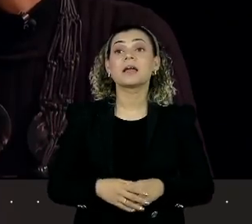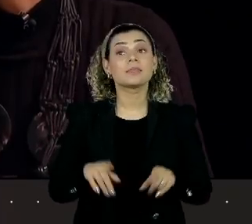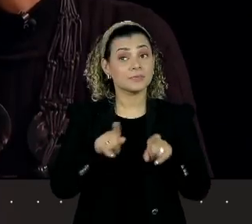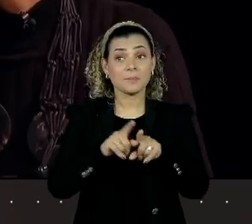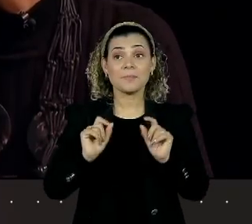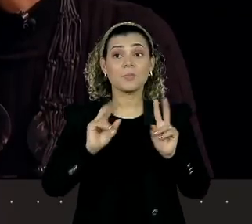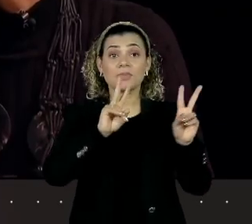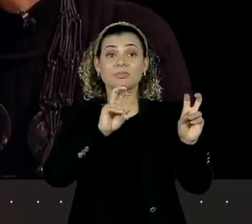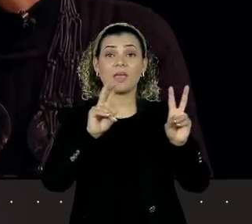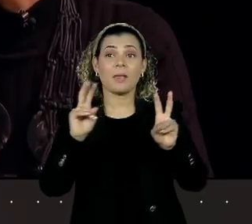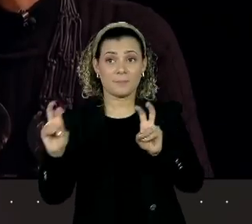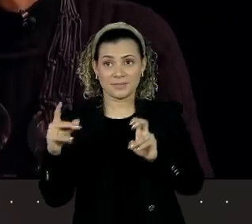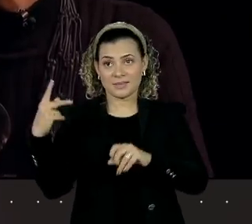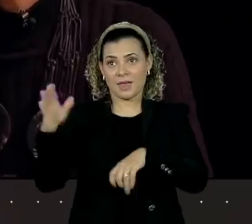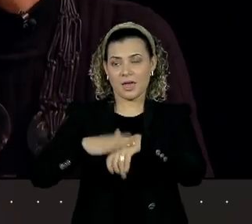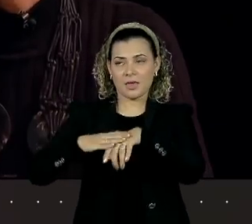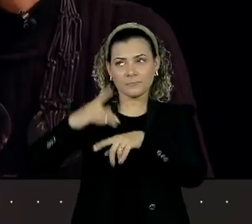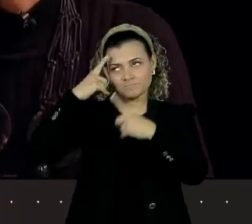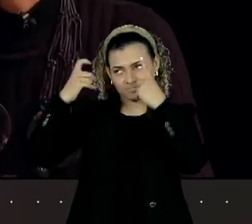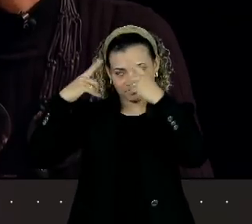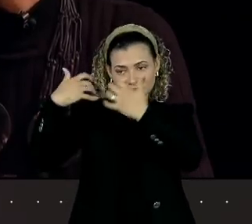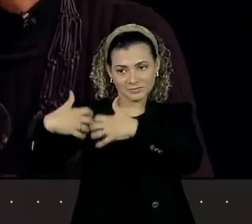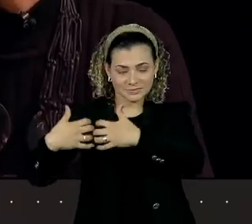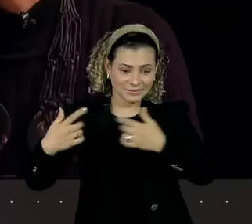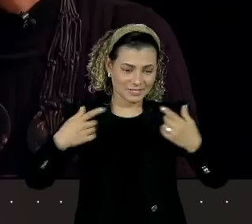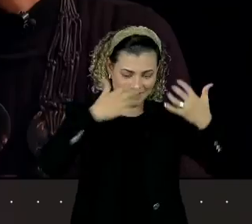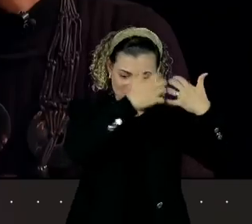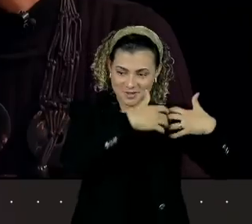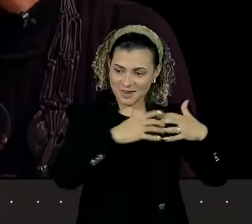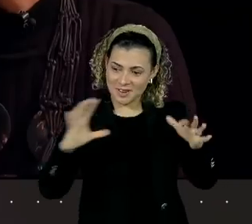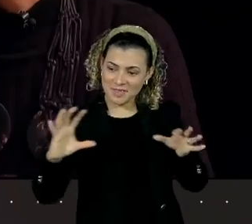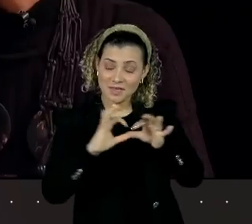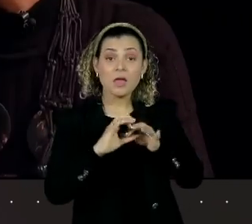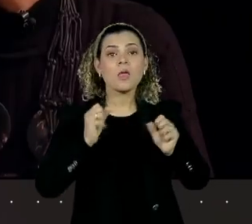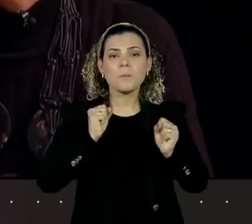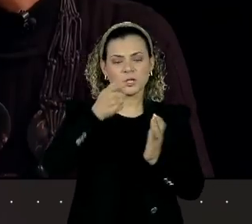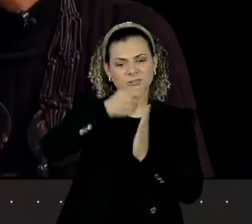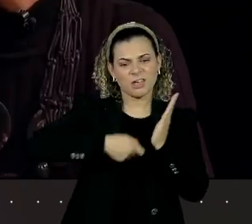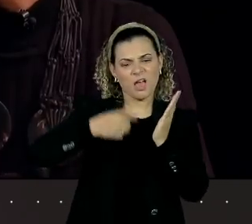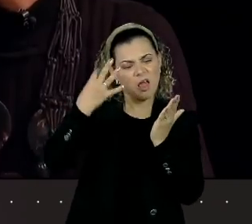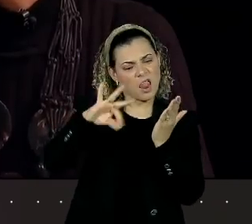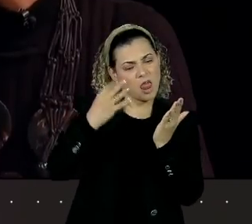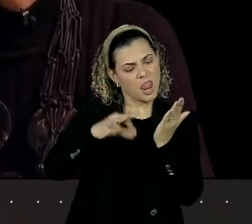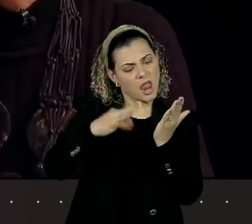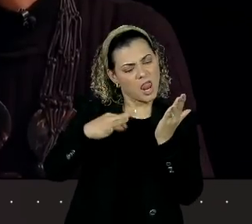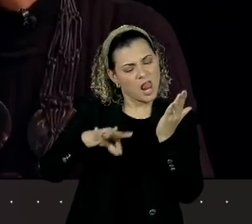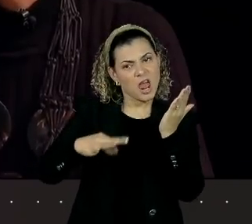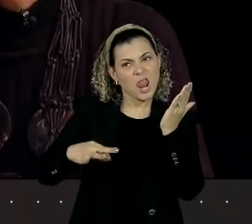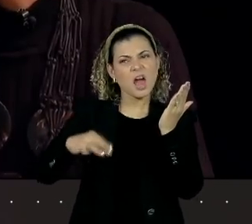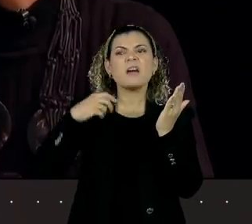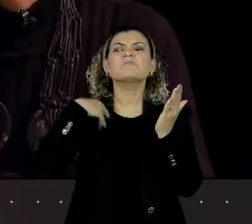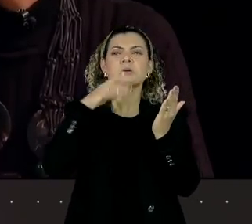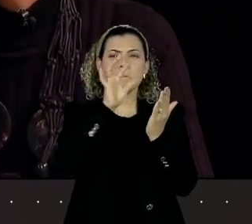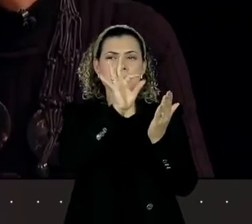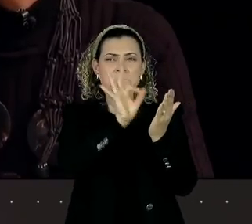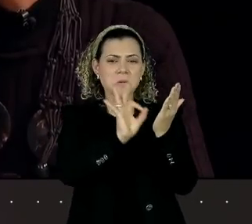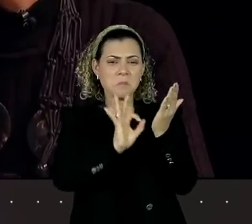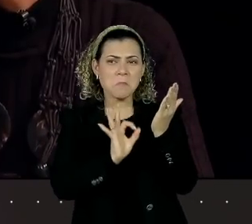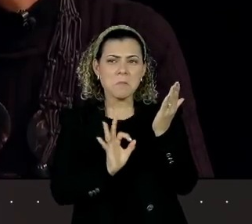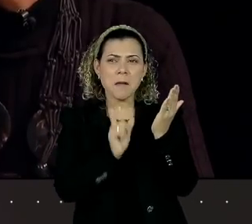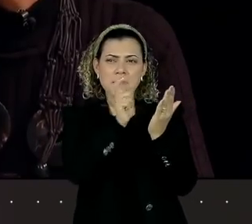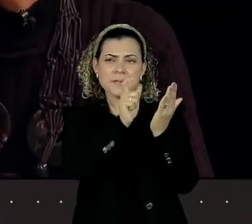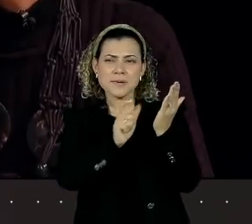nos temas que ela propõe. E eu posso meter bronca nos textos, no ritmo, na verborragia dos textos, nas